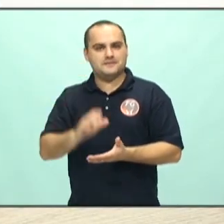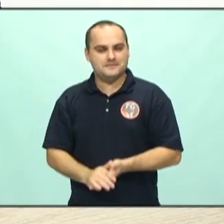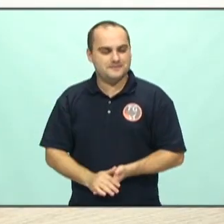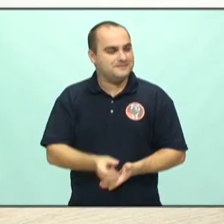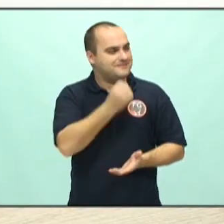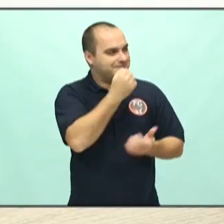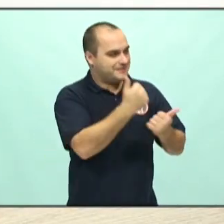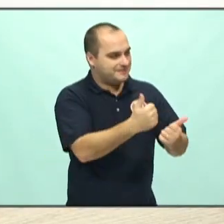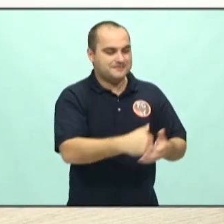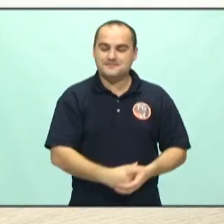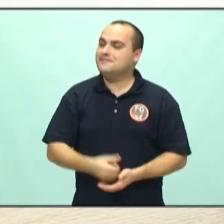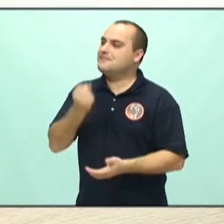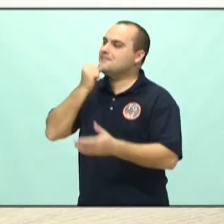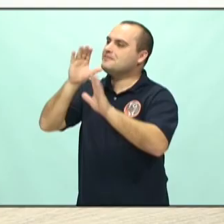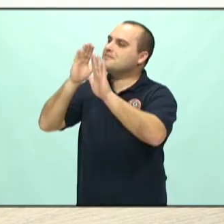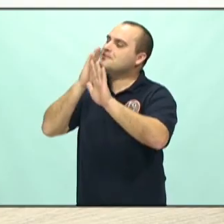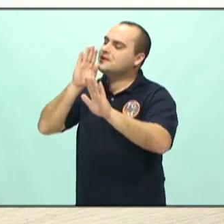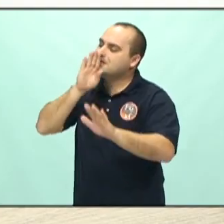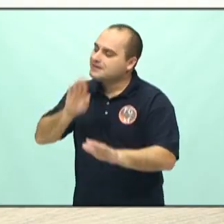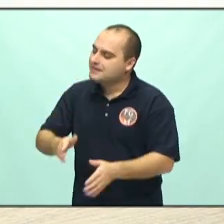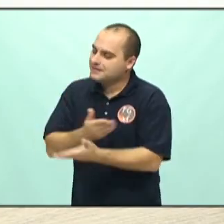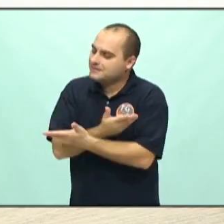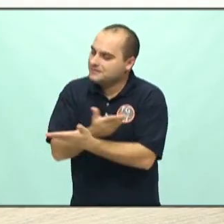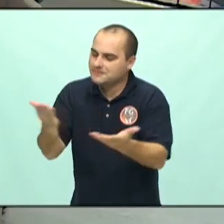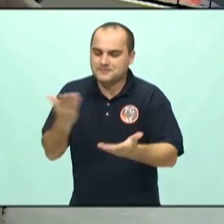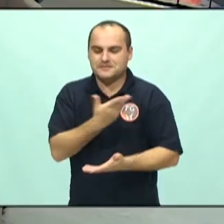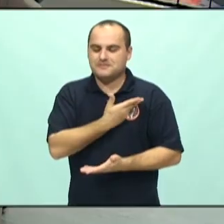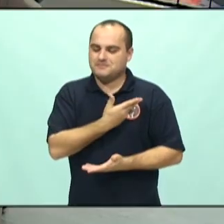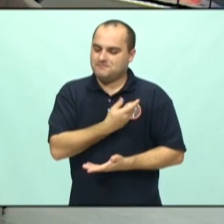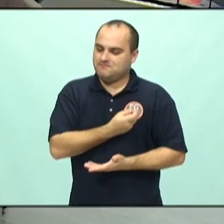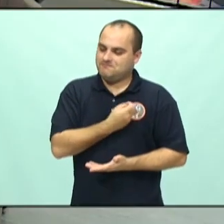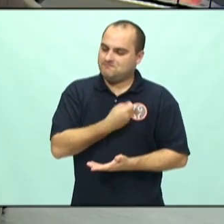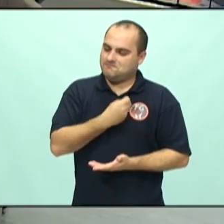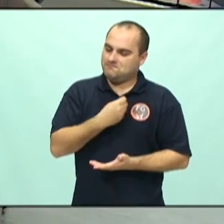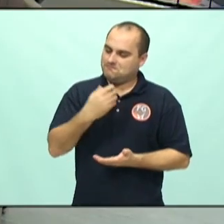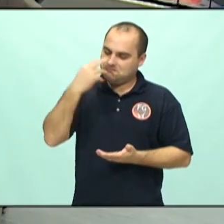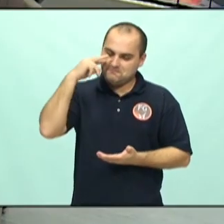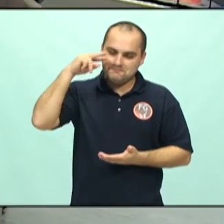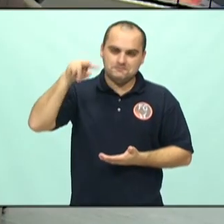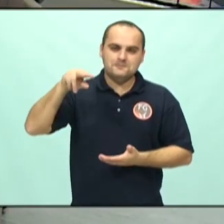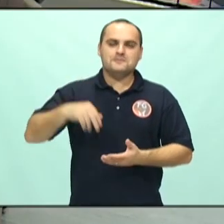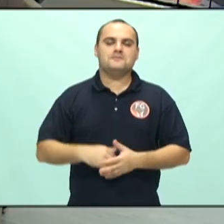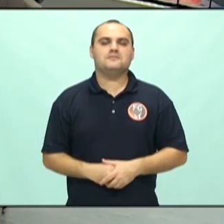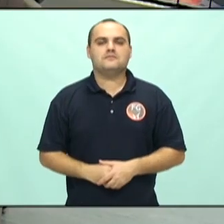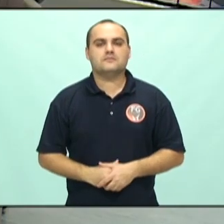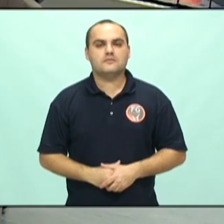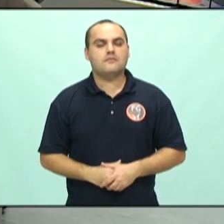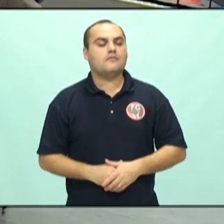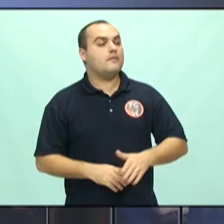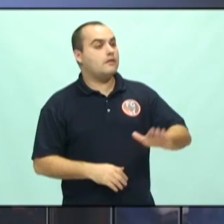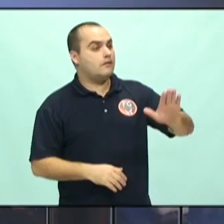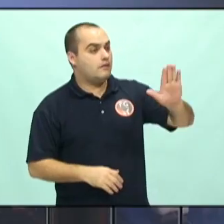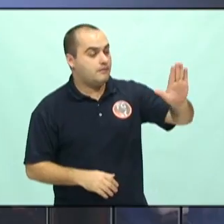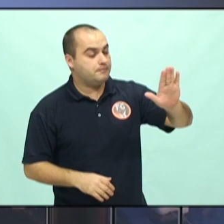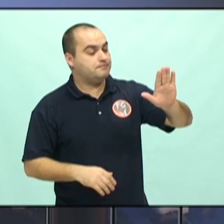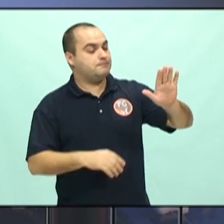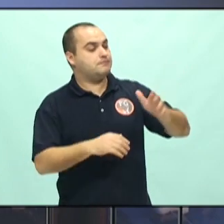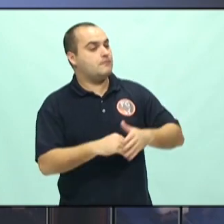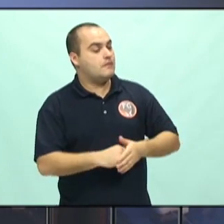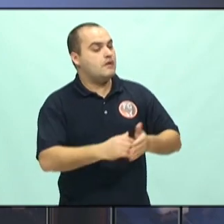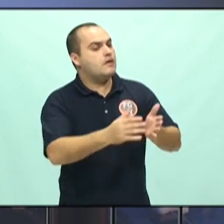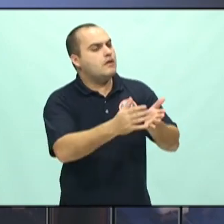tarde, Maurício. Boa tarde a todos os nossos amigos que estão nos acompanhando. Bom, Francisco, poderia falar para nós